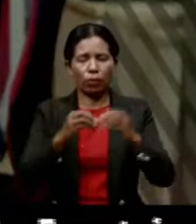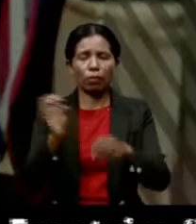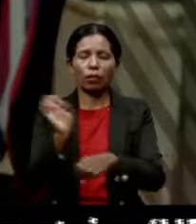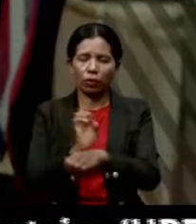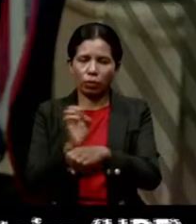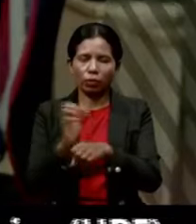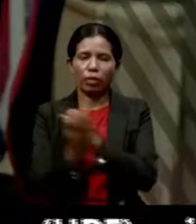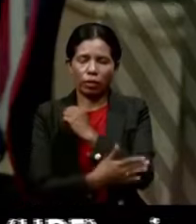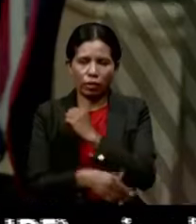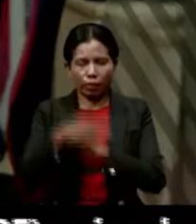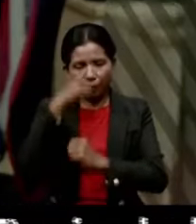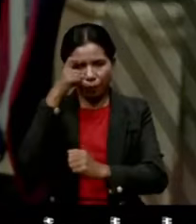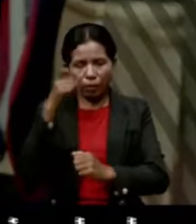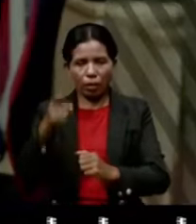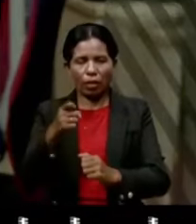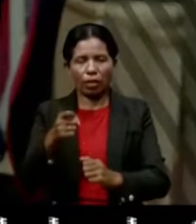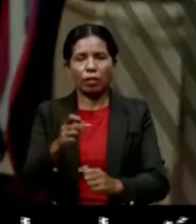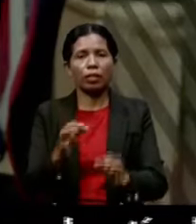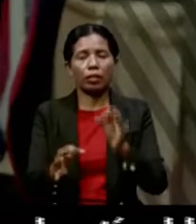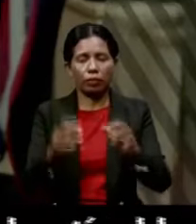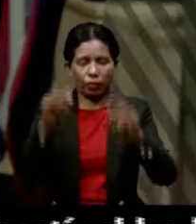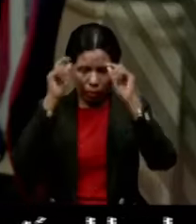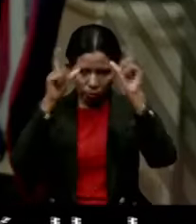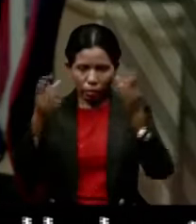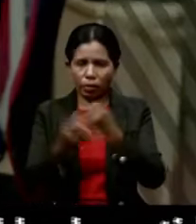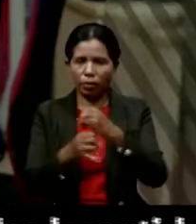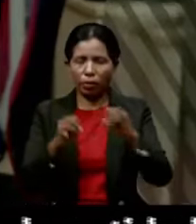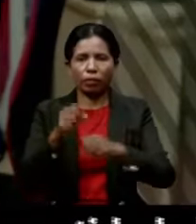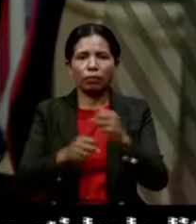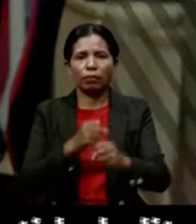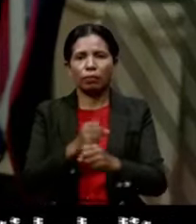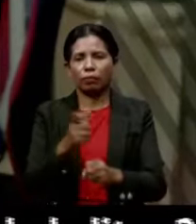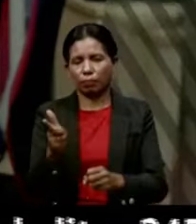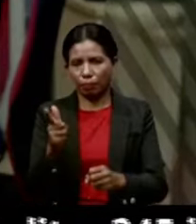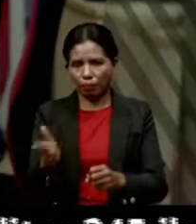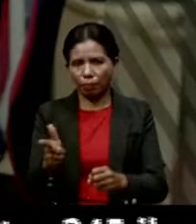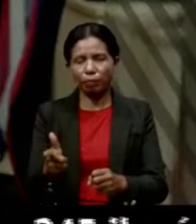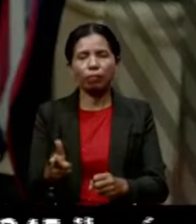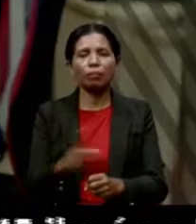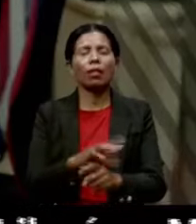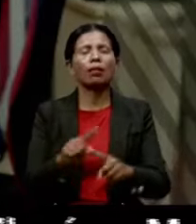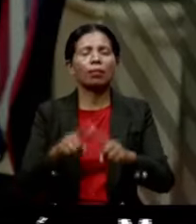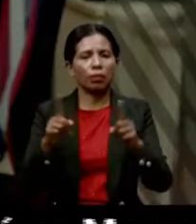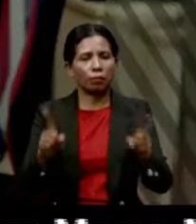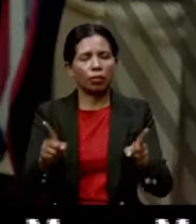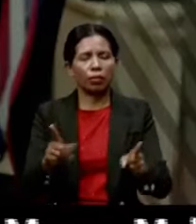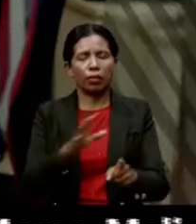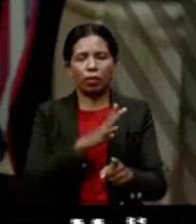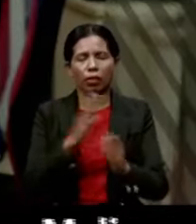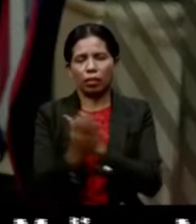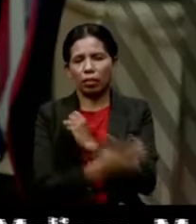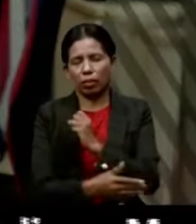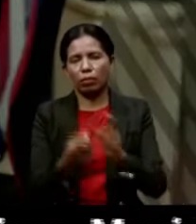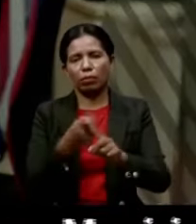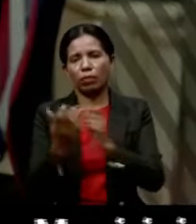i relaran tamba considera mas ke Timor-Leste ukunan tinan ruanulu resinona be CDP de makas ba nação